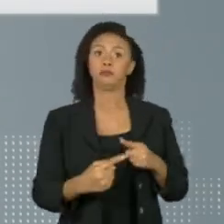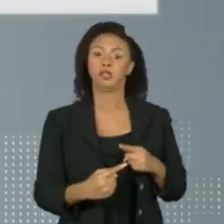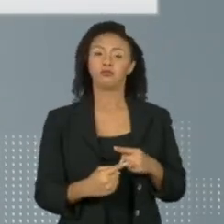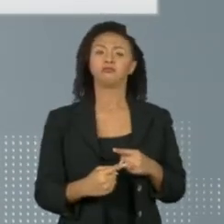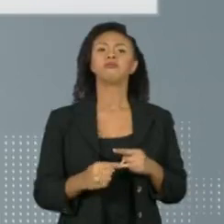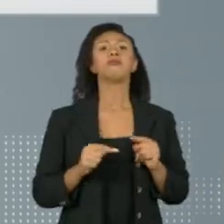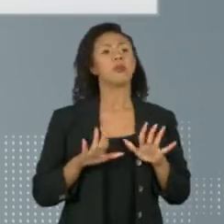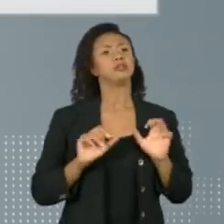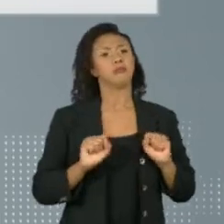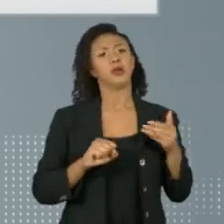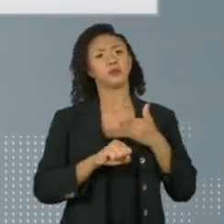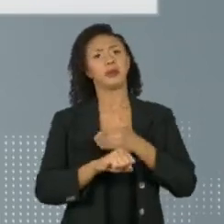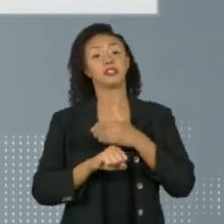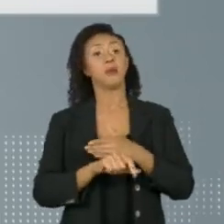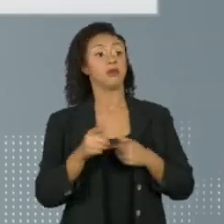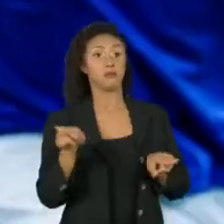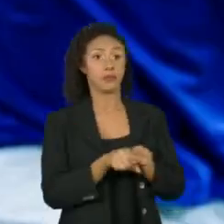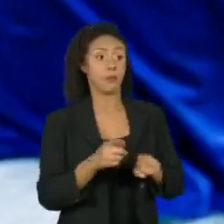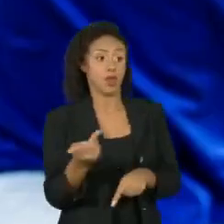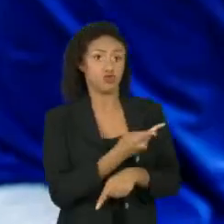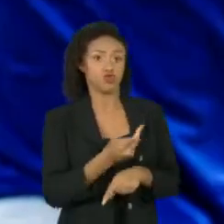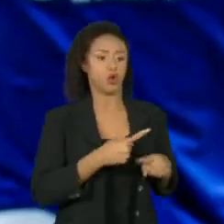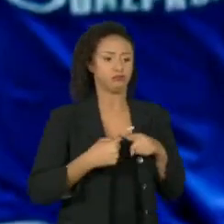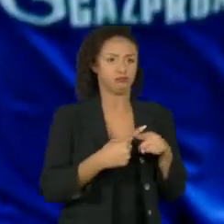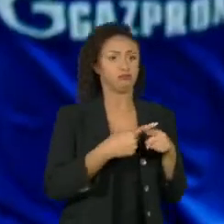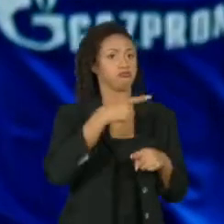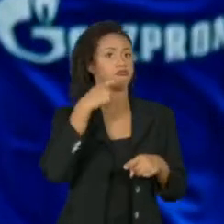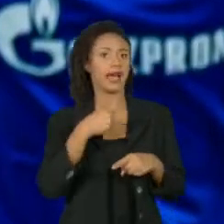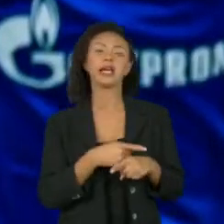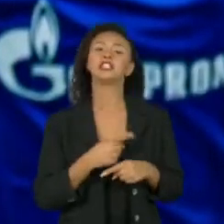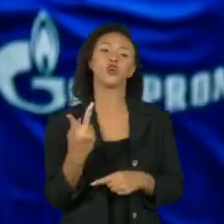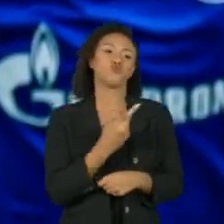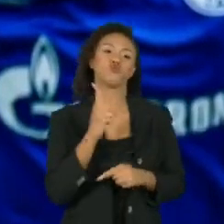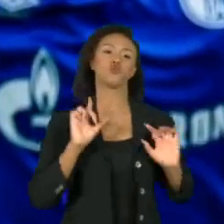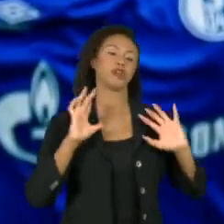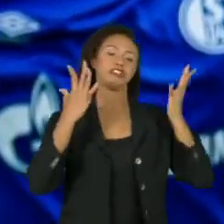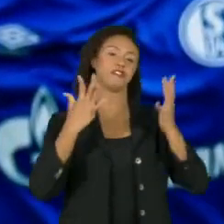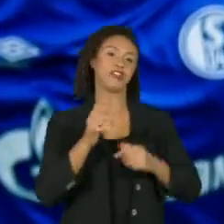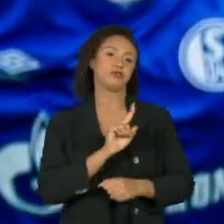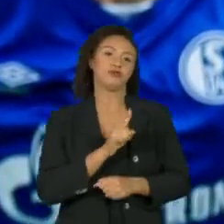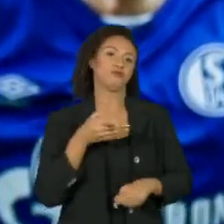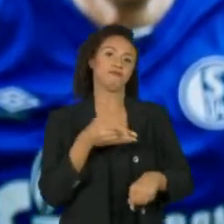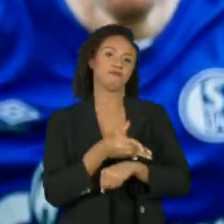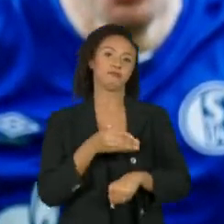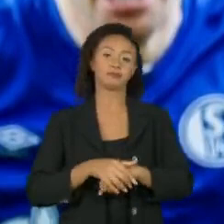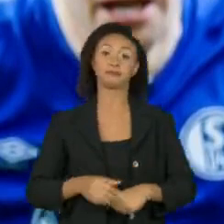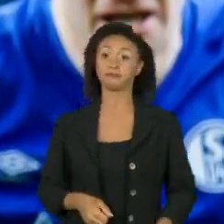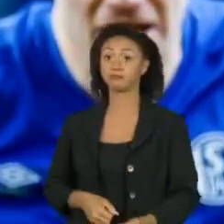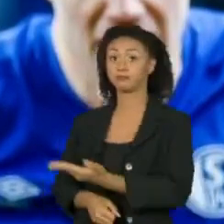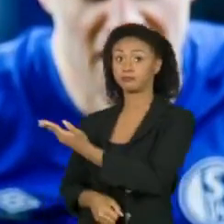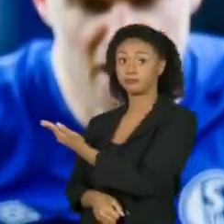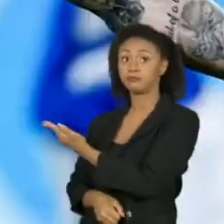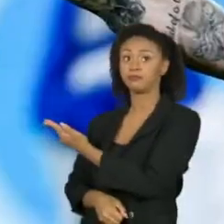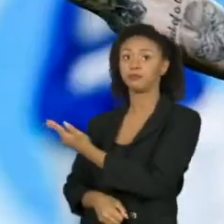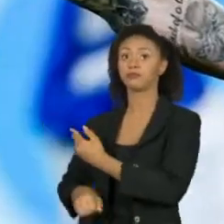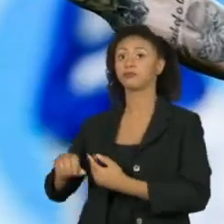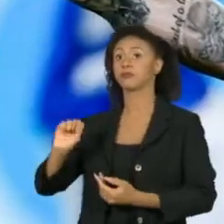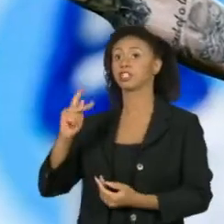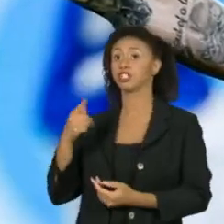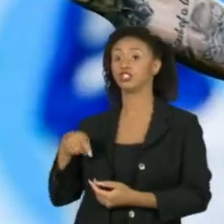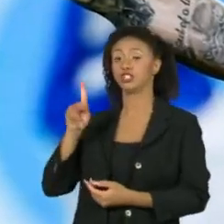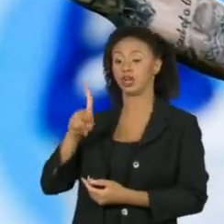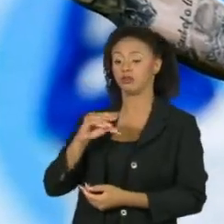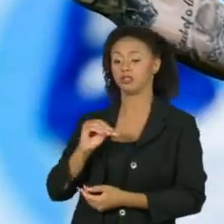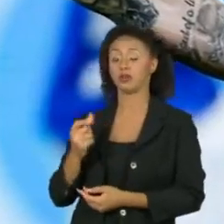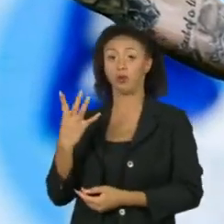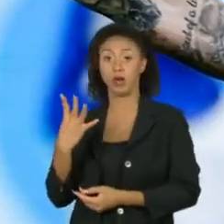seja organizado nos dois países na Alemanha o Schalke 04 clube mais popular do país